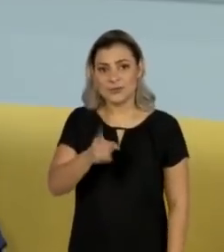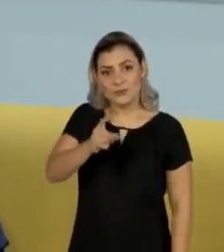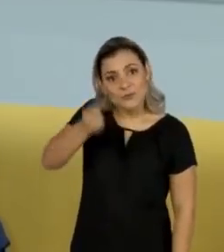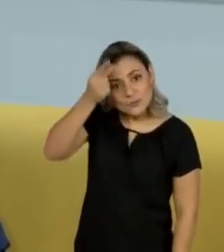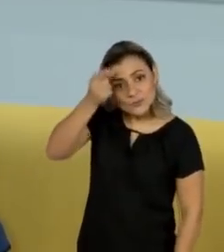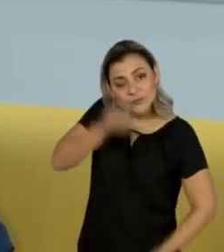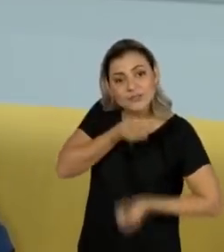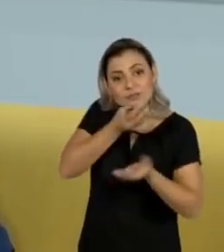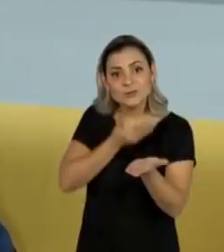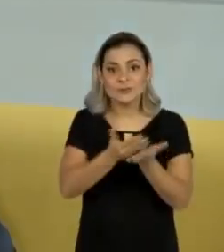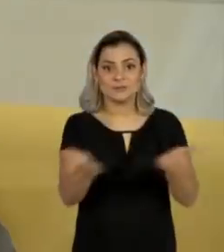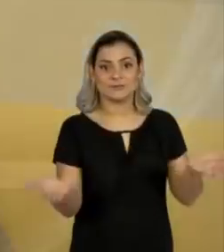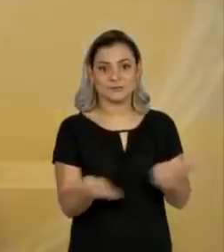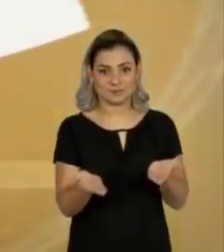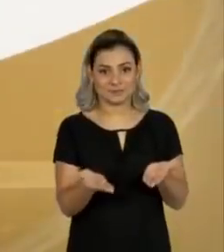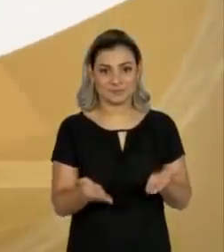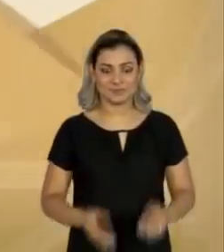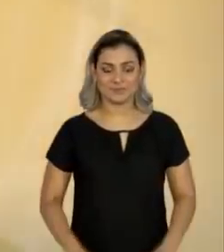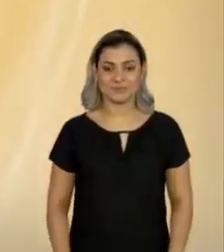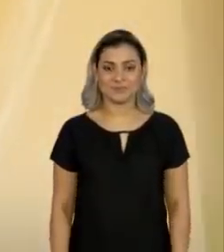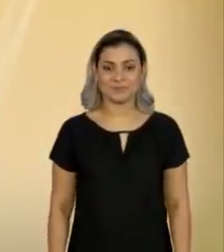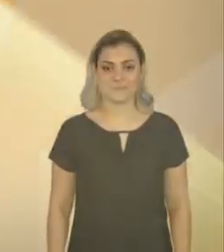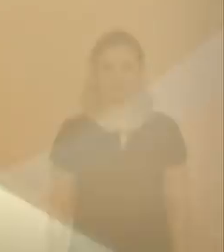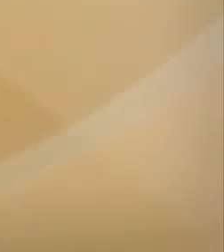Informação começa agora.